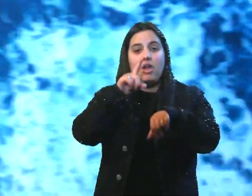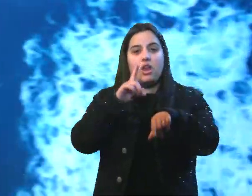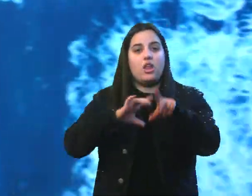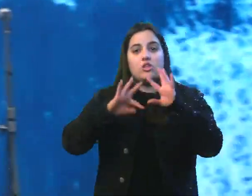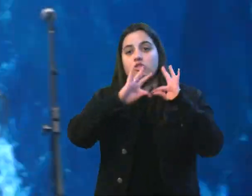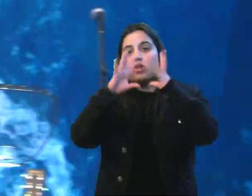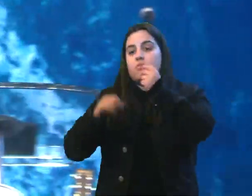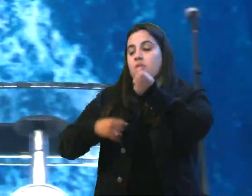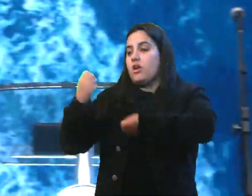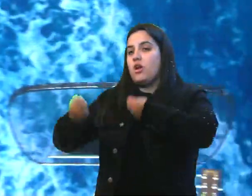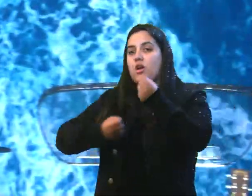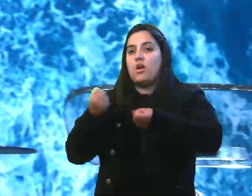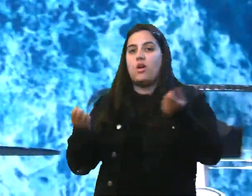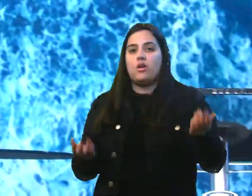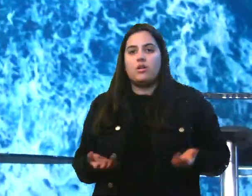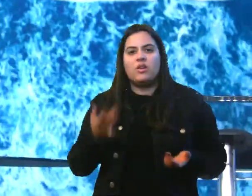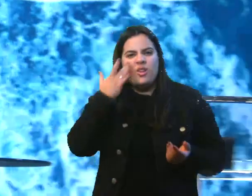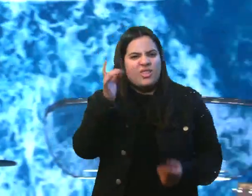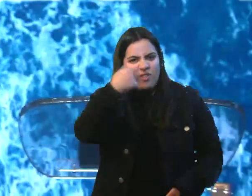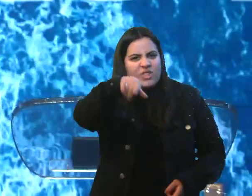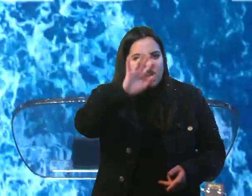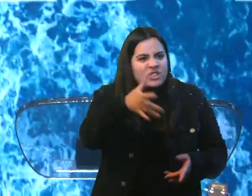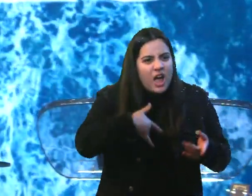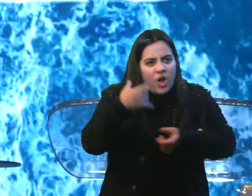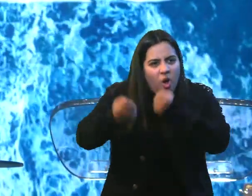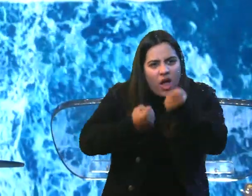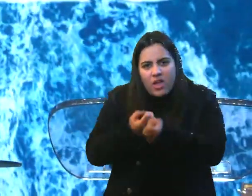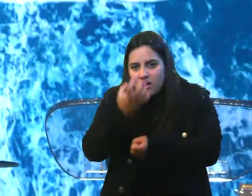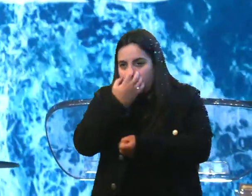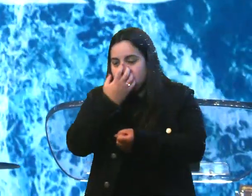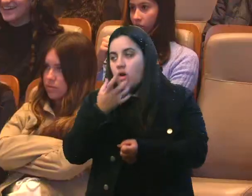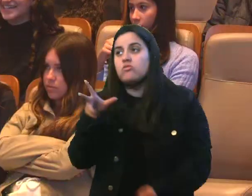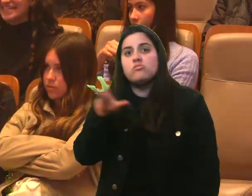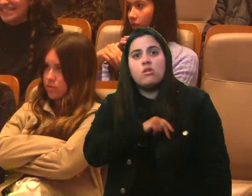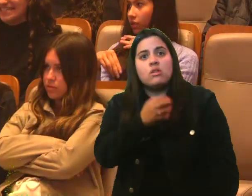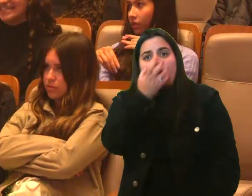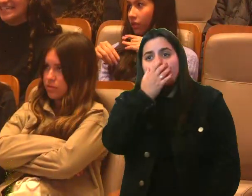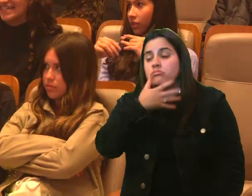bairro. Eu não sei se você já saiu correndo atrás de um cachorro, mas ele corre muito mais rápido que você.